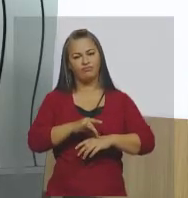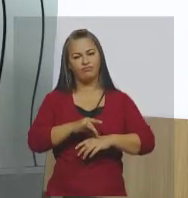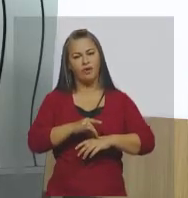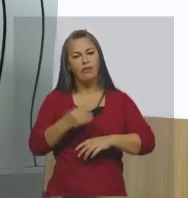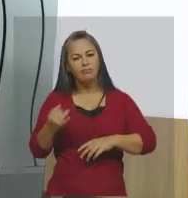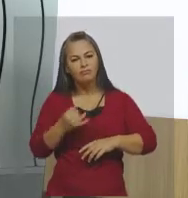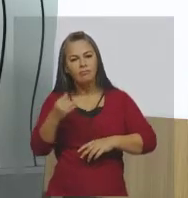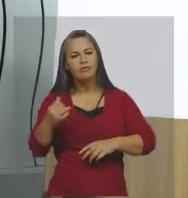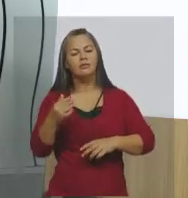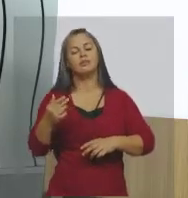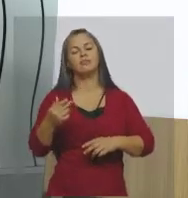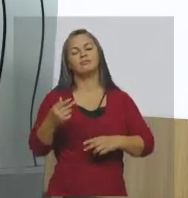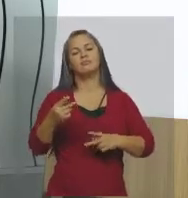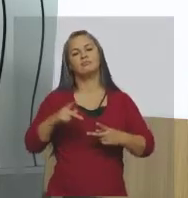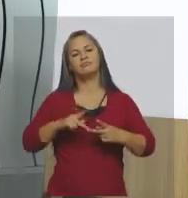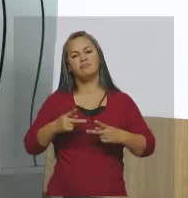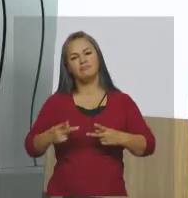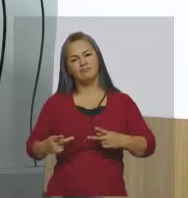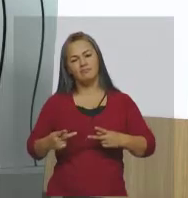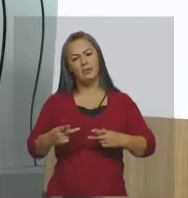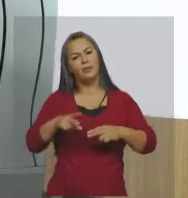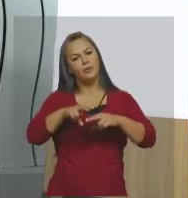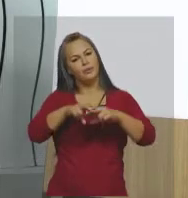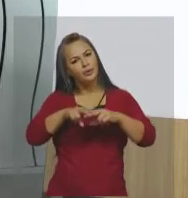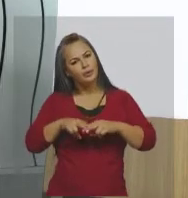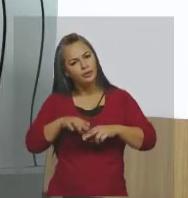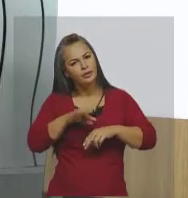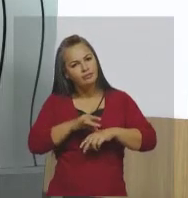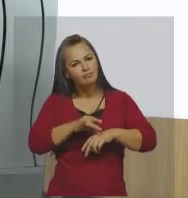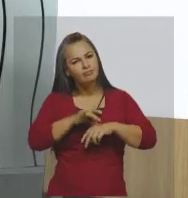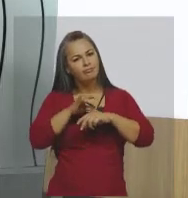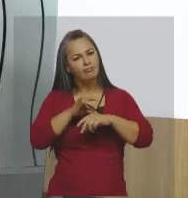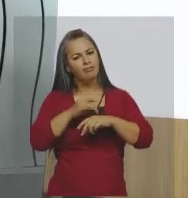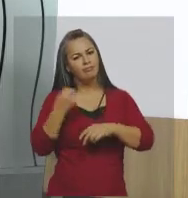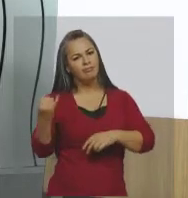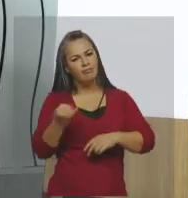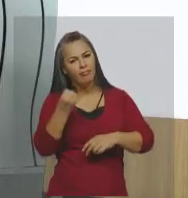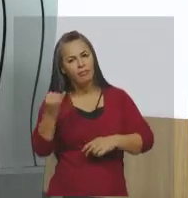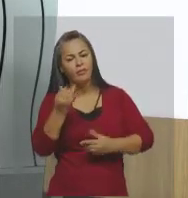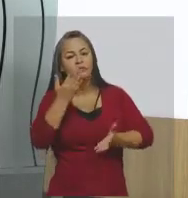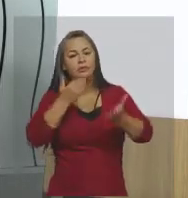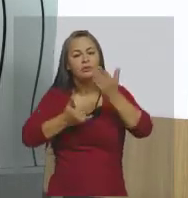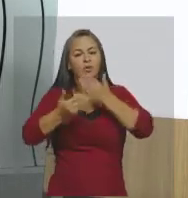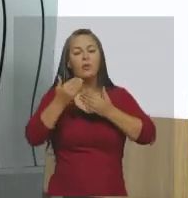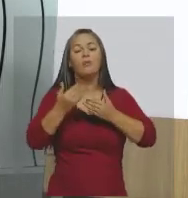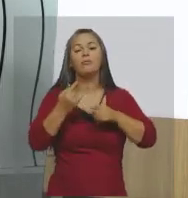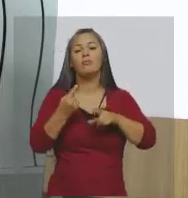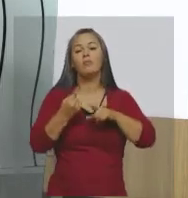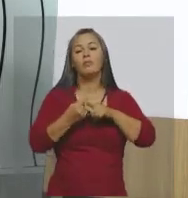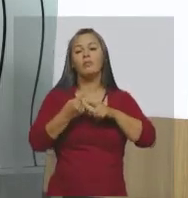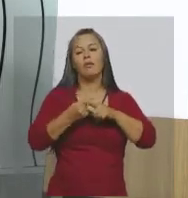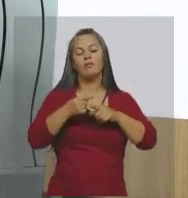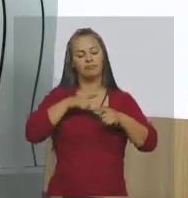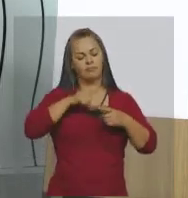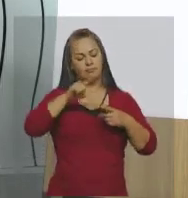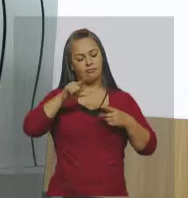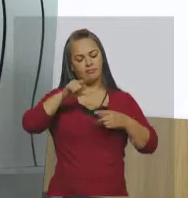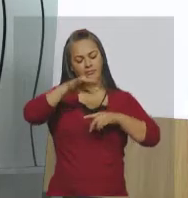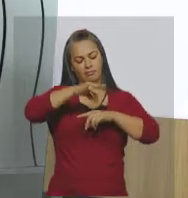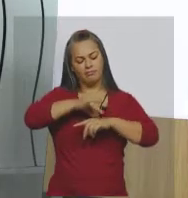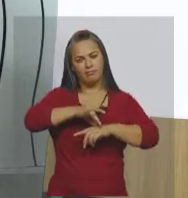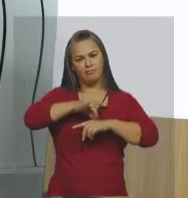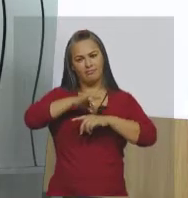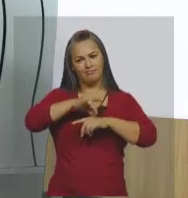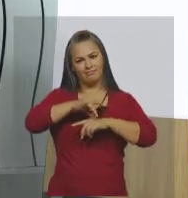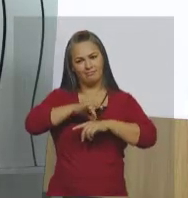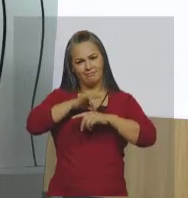nosso corpo e é por isso que a carne é tão rica em proteína, porque a carne nada mais é do que a composição do corpo de